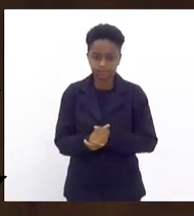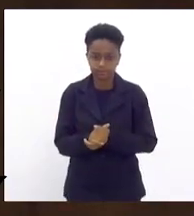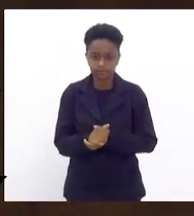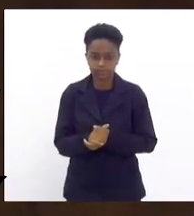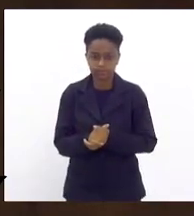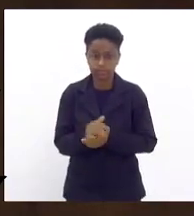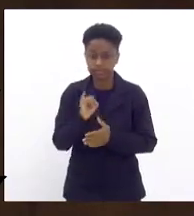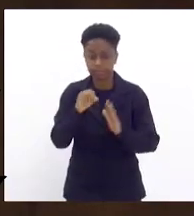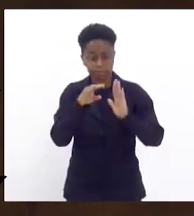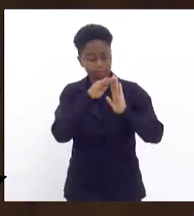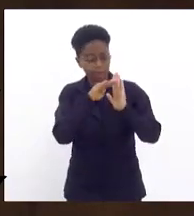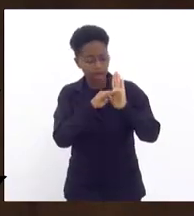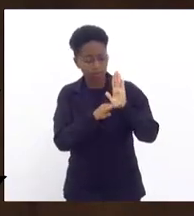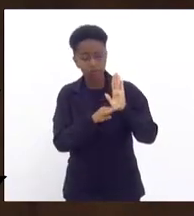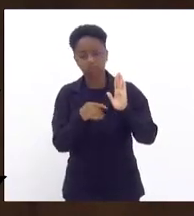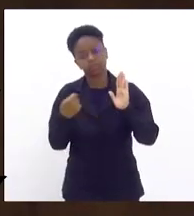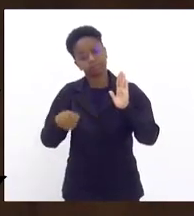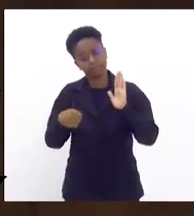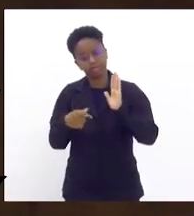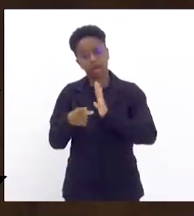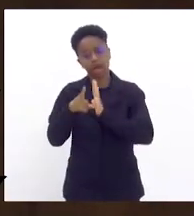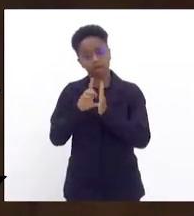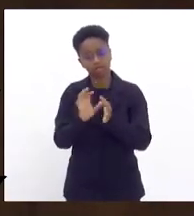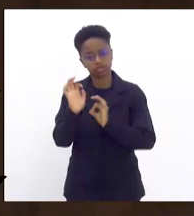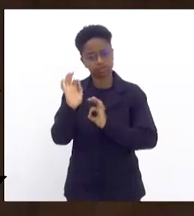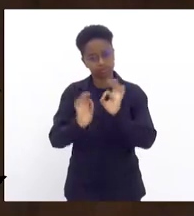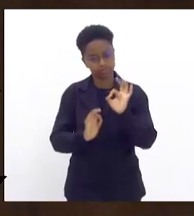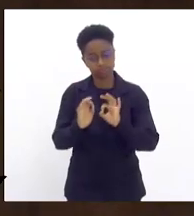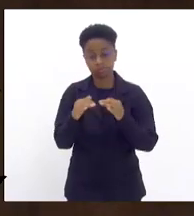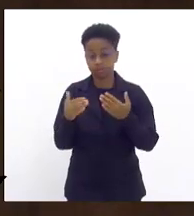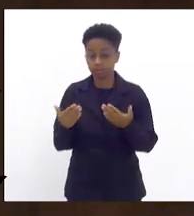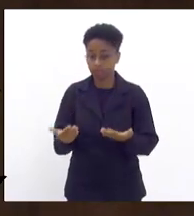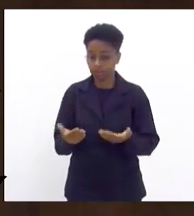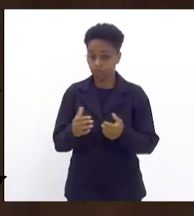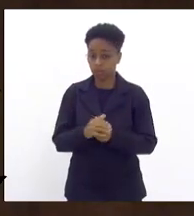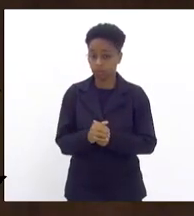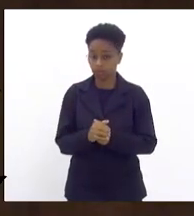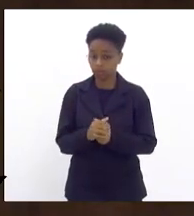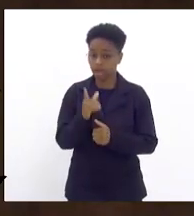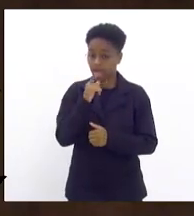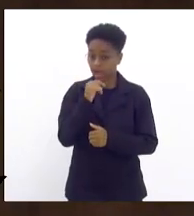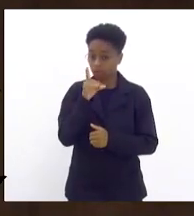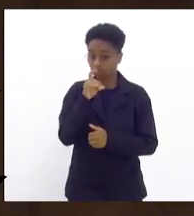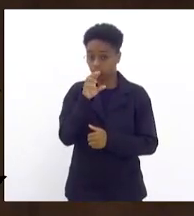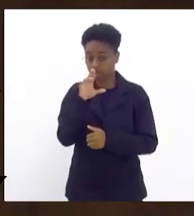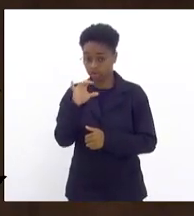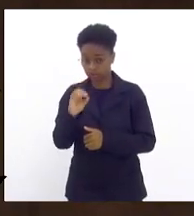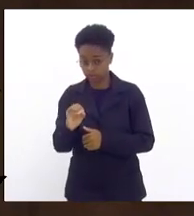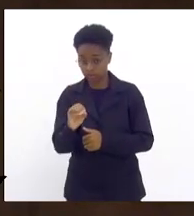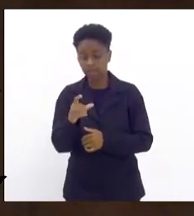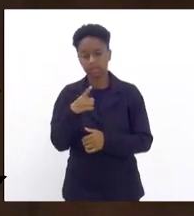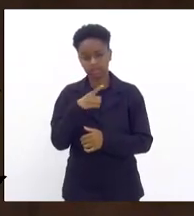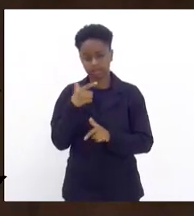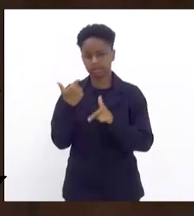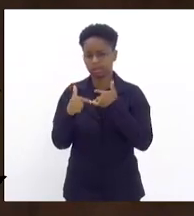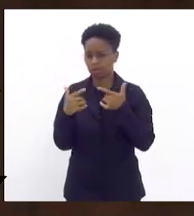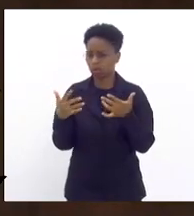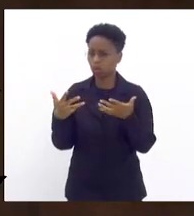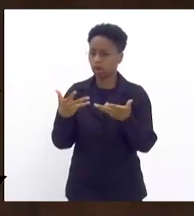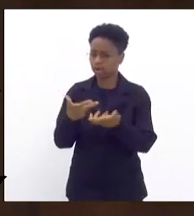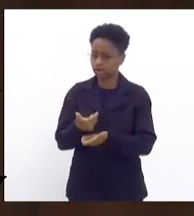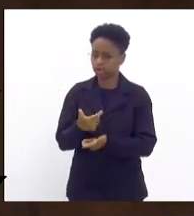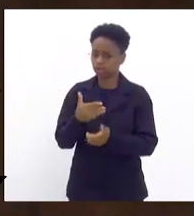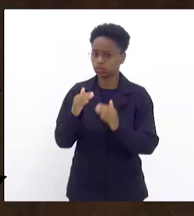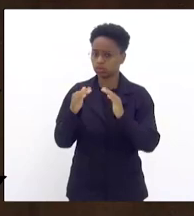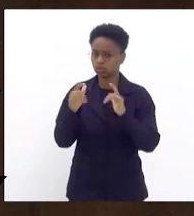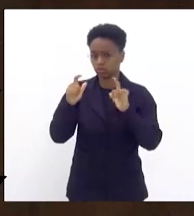botada em pauta, tem que existir um planejamento. Então, gente, a Águas do Rio ela tem feito um serviço de qualidade onde eu moro.